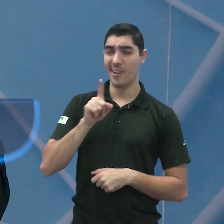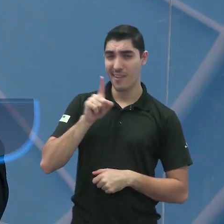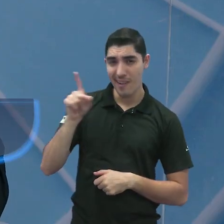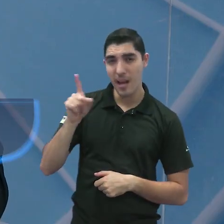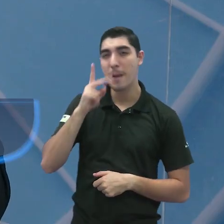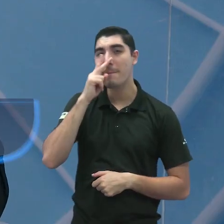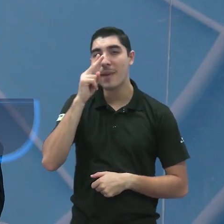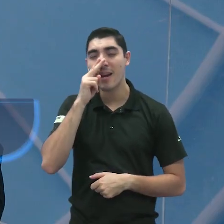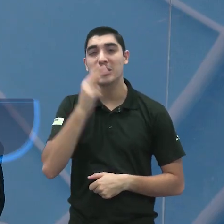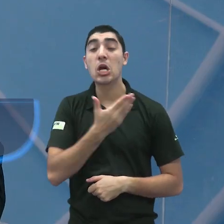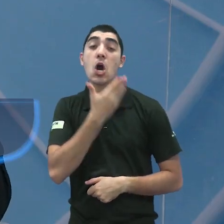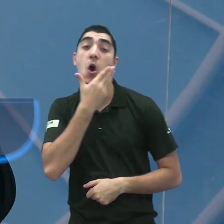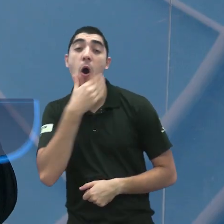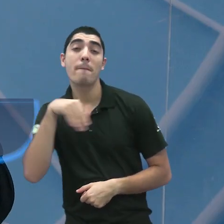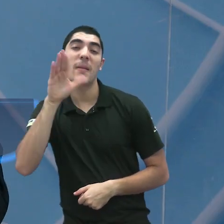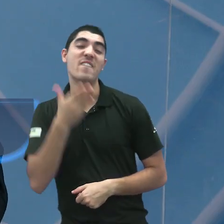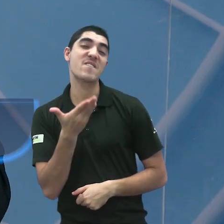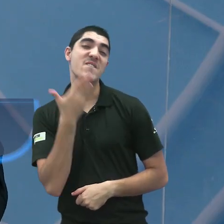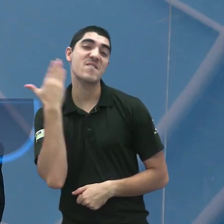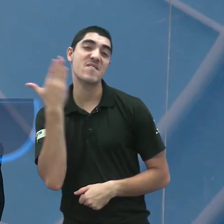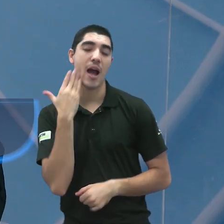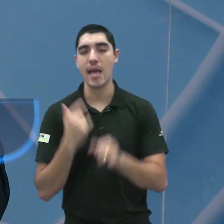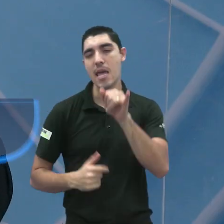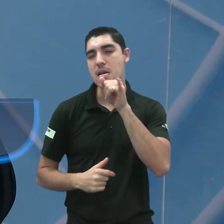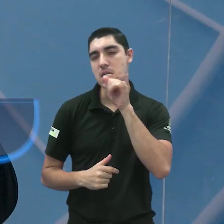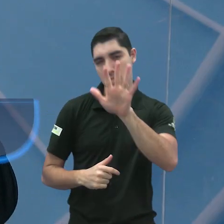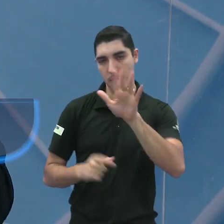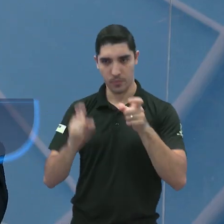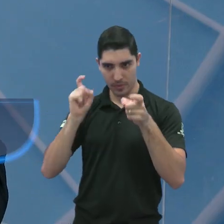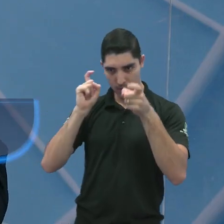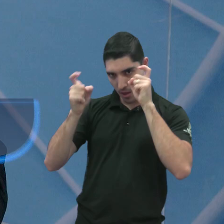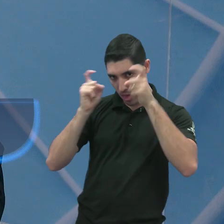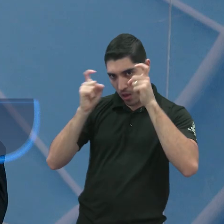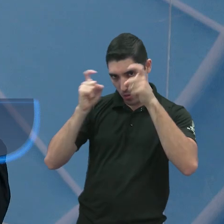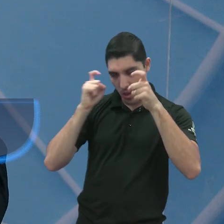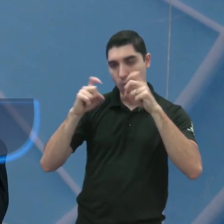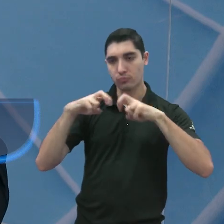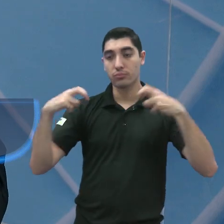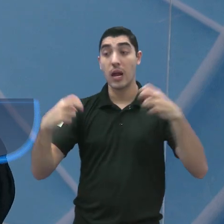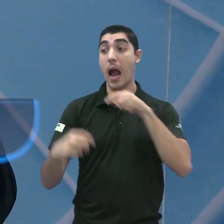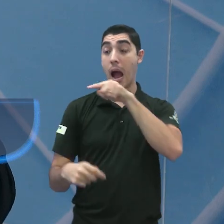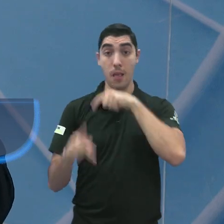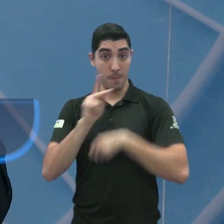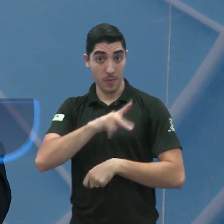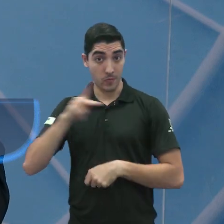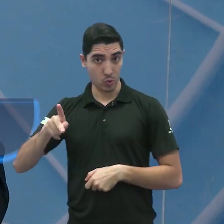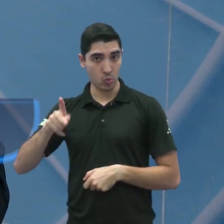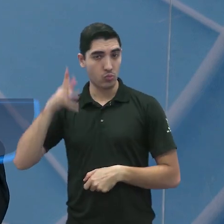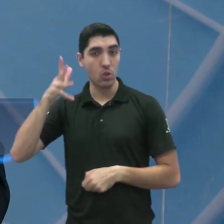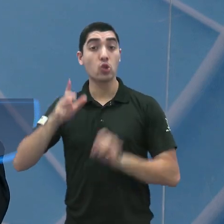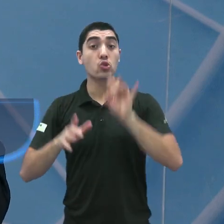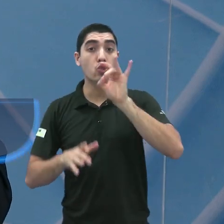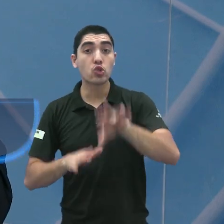tudo é muito mais fácil para os homens. Por exemplo, ia ter alguma reunião, o orientador chamava apenas